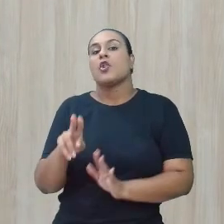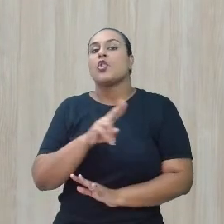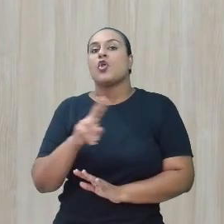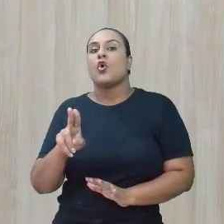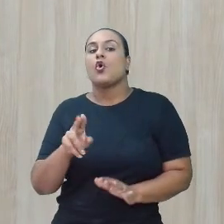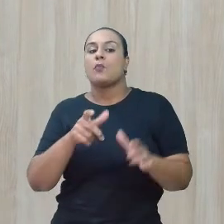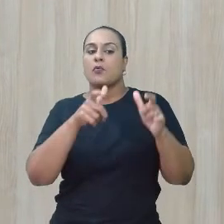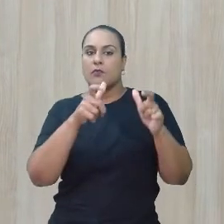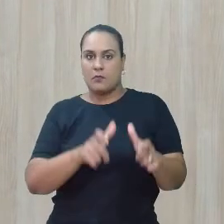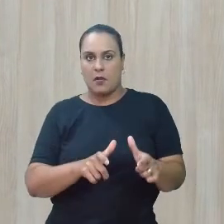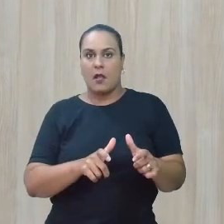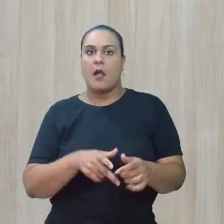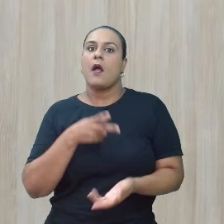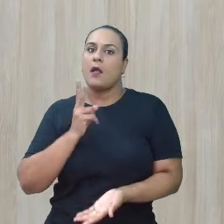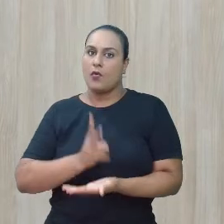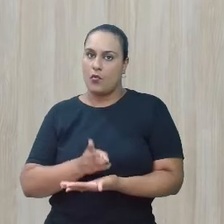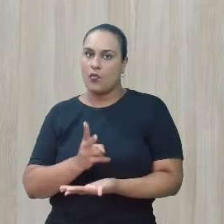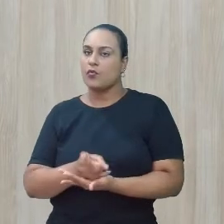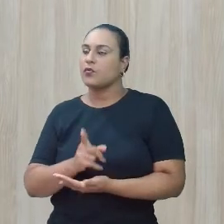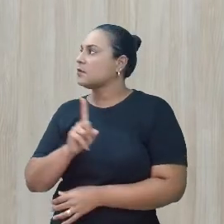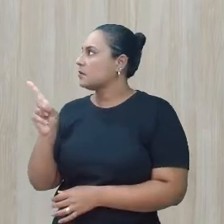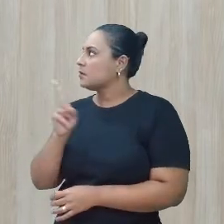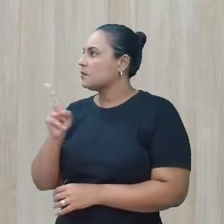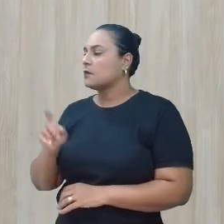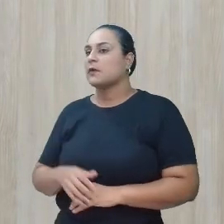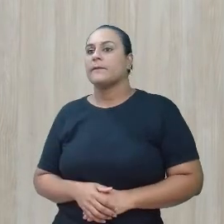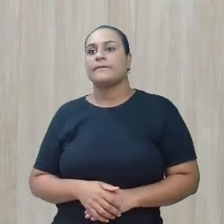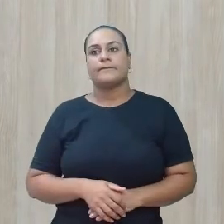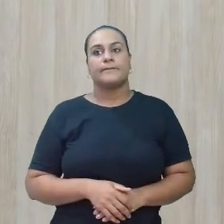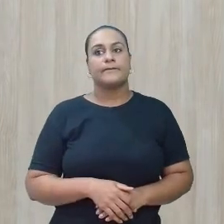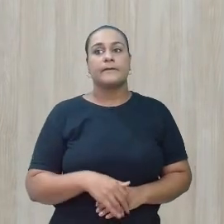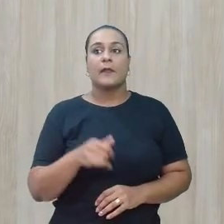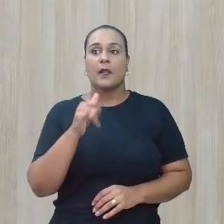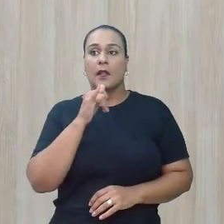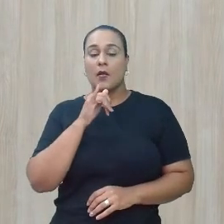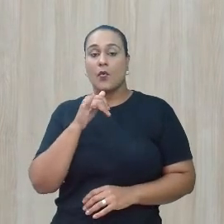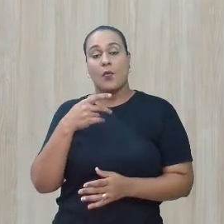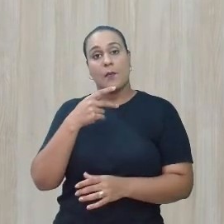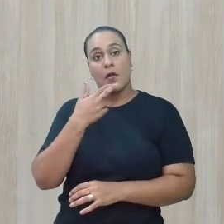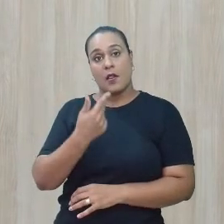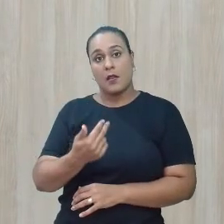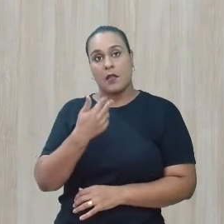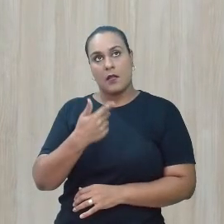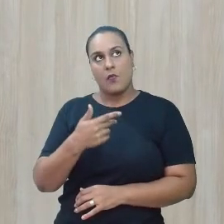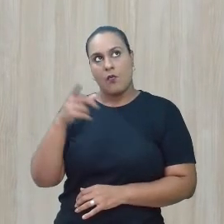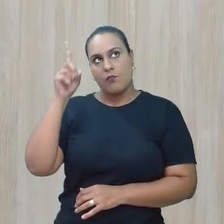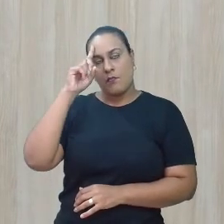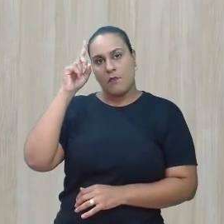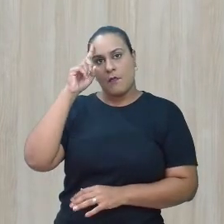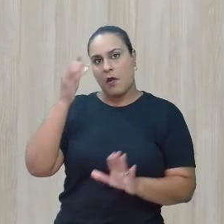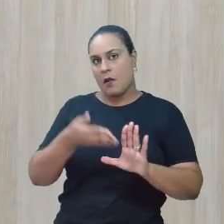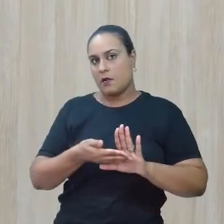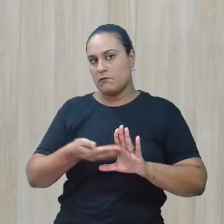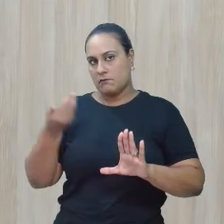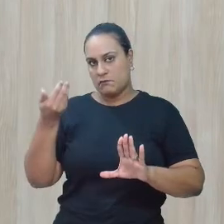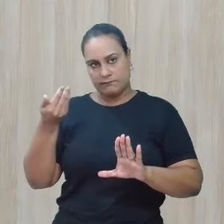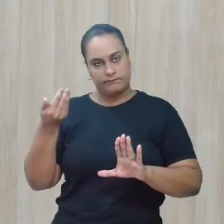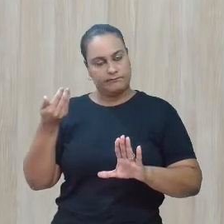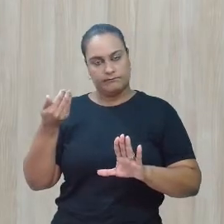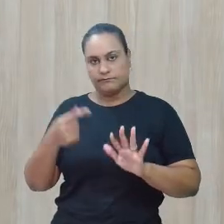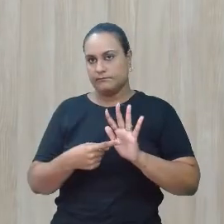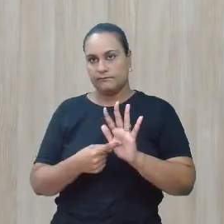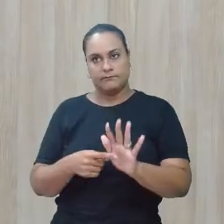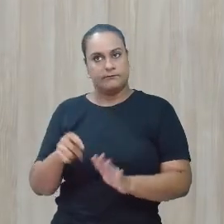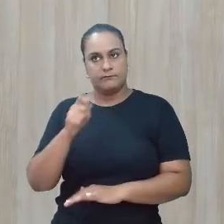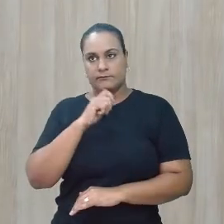nesse sentido, o trema ainda aparece. Como língua habitual do nosso cotidiano, ele deu uma sumida, tá certo? Ele não aparece